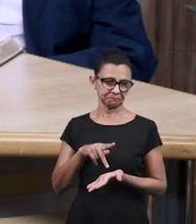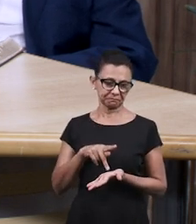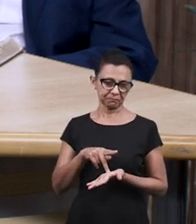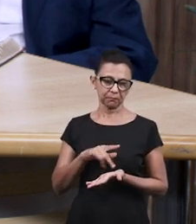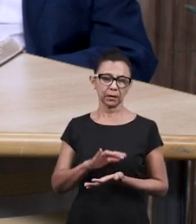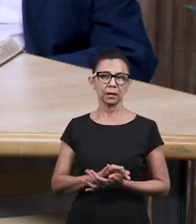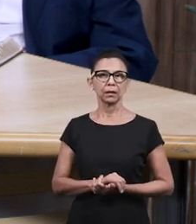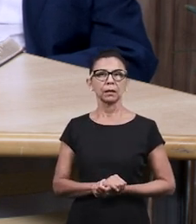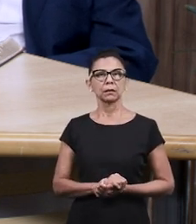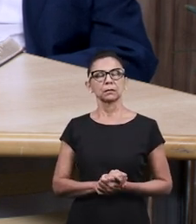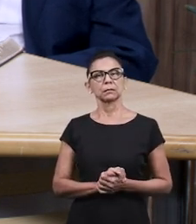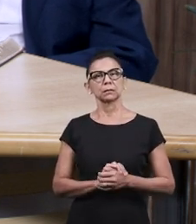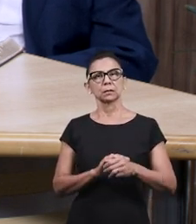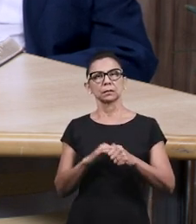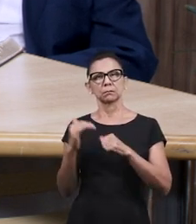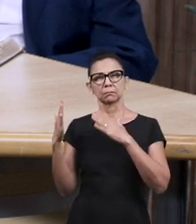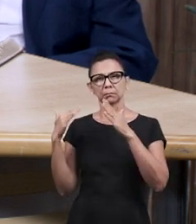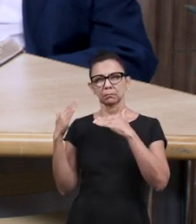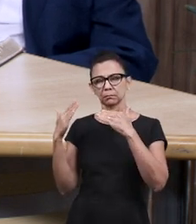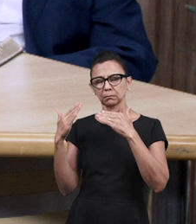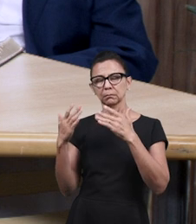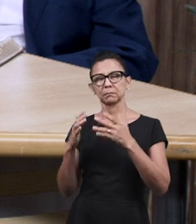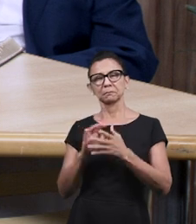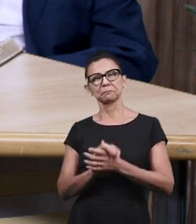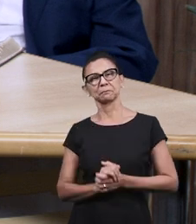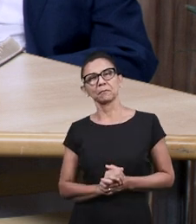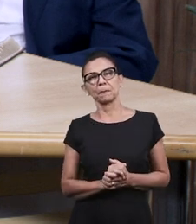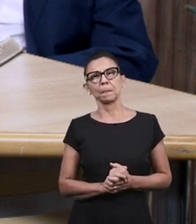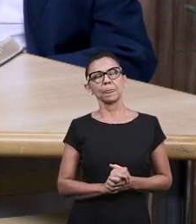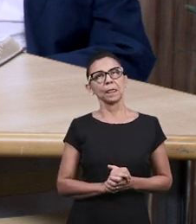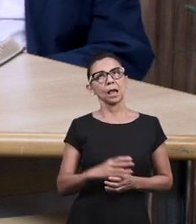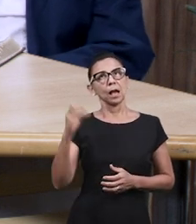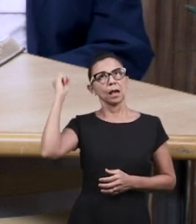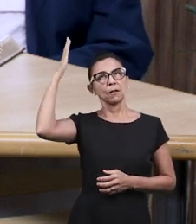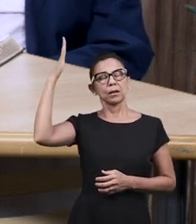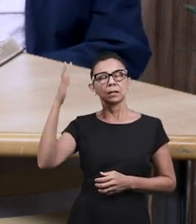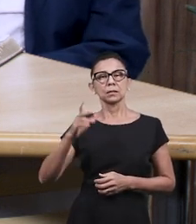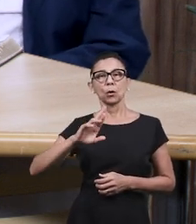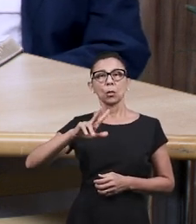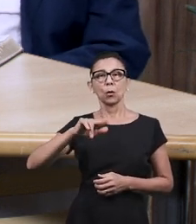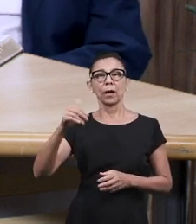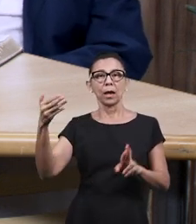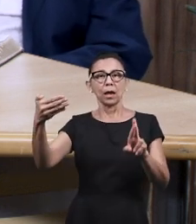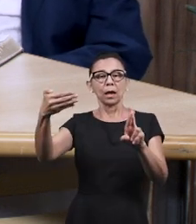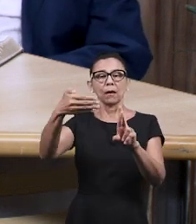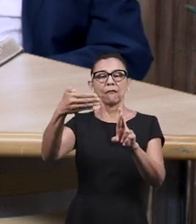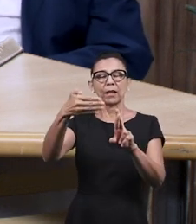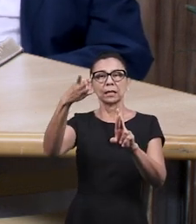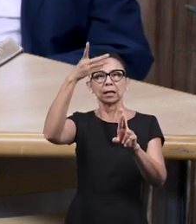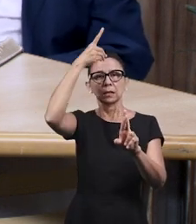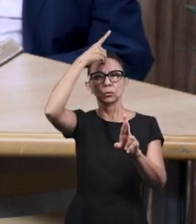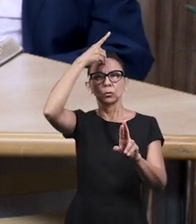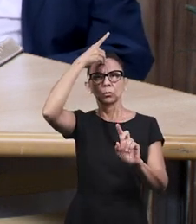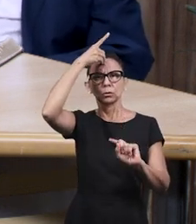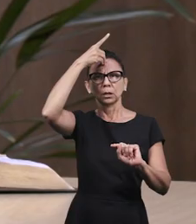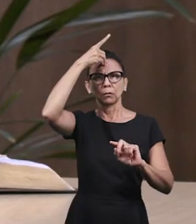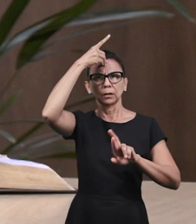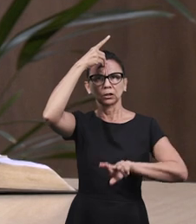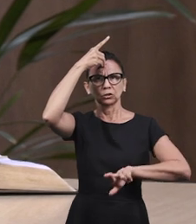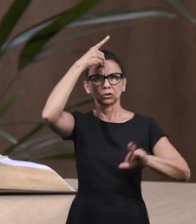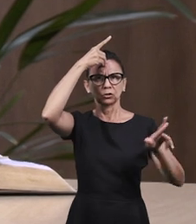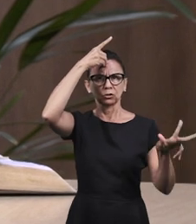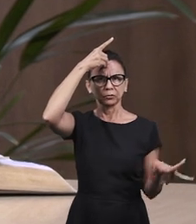Realmente, nessa conversa nossa, a revelação não se refere a dom, mas se